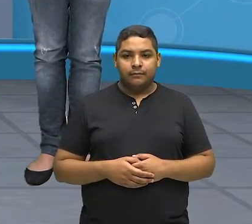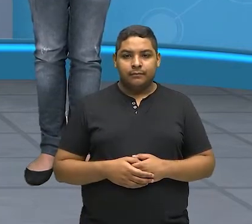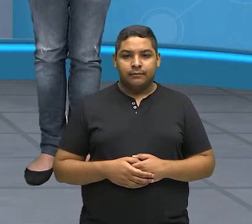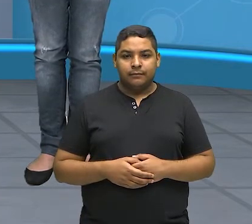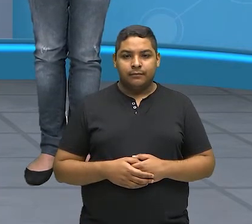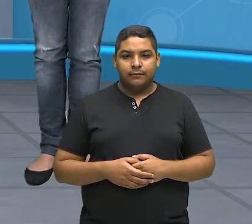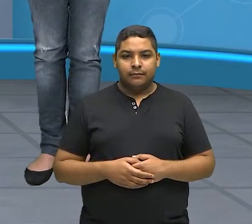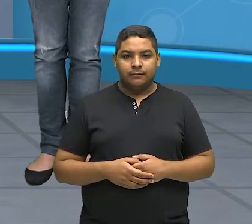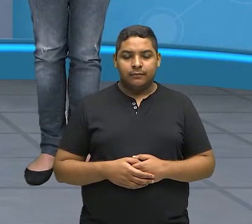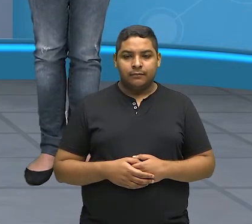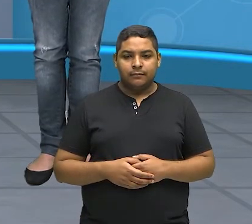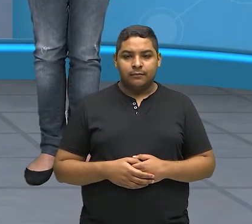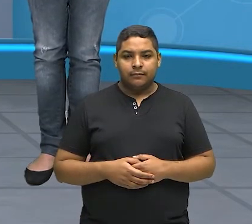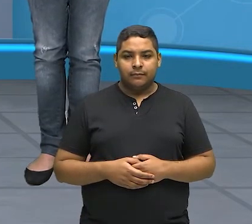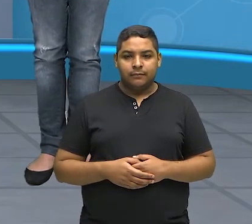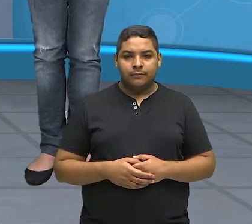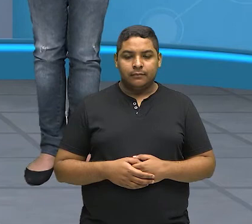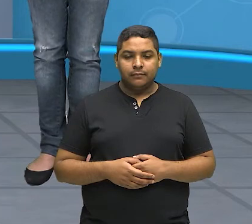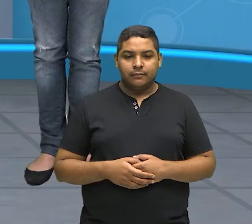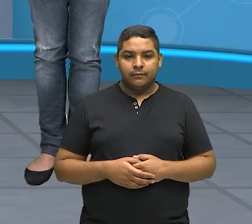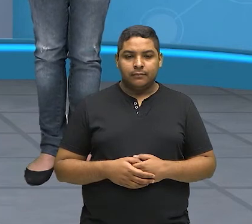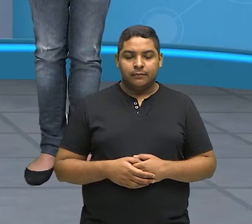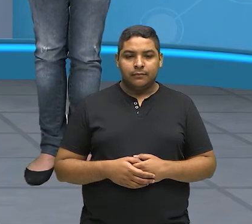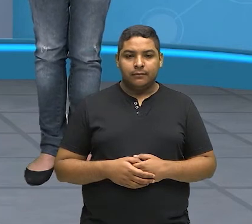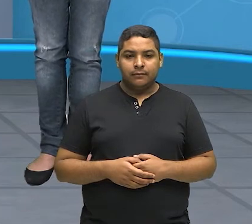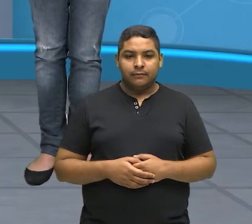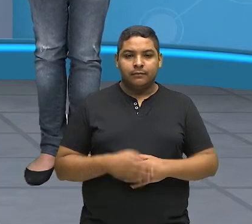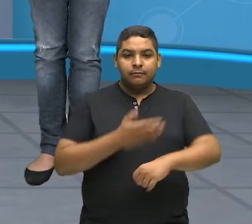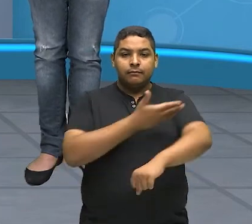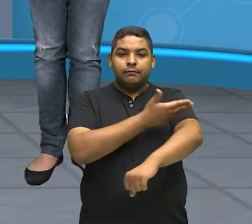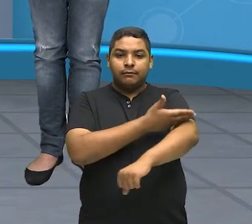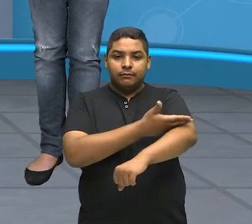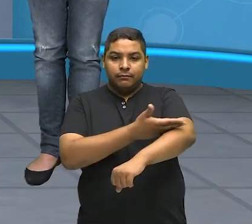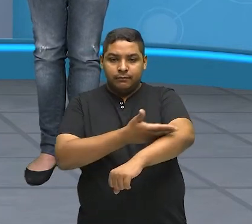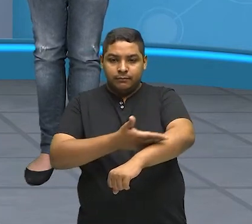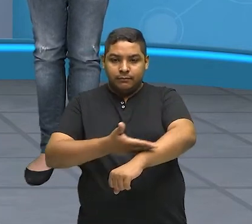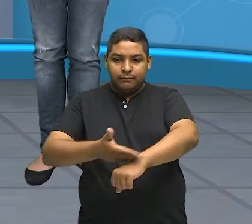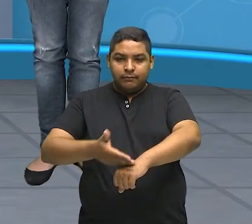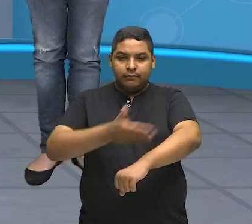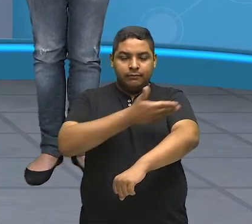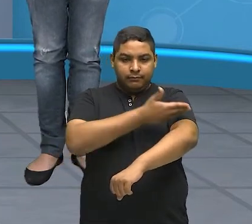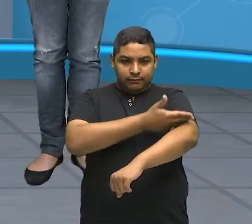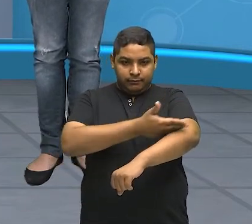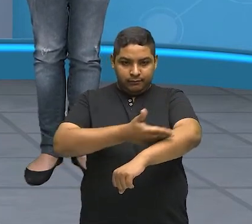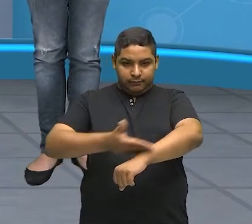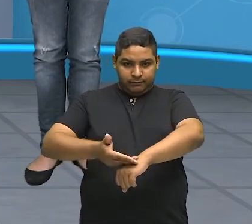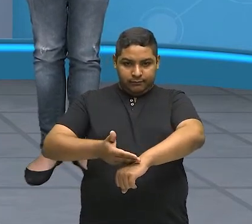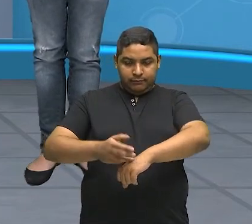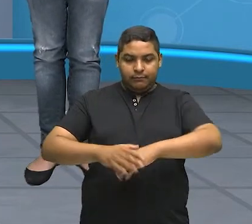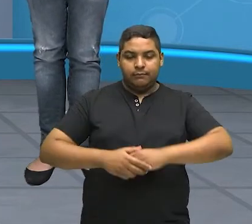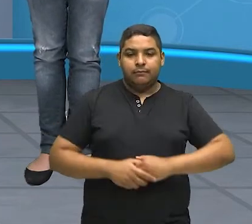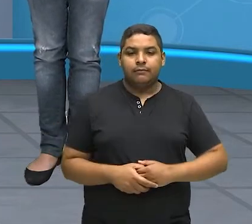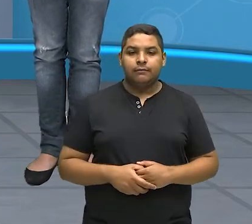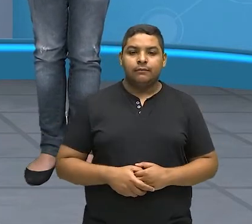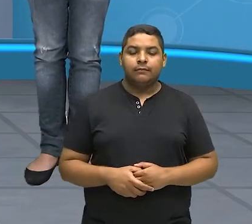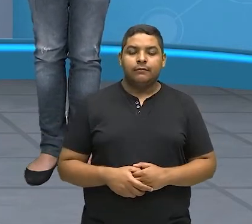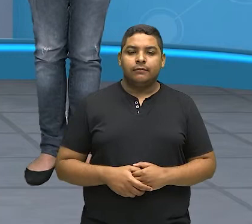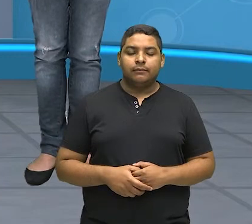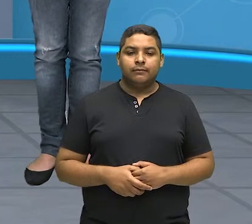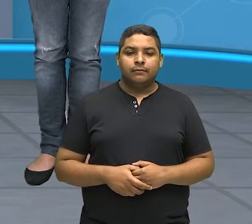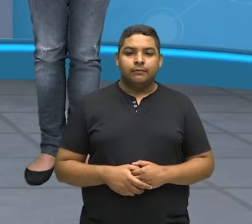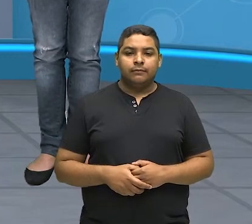black. Nós temos aí white, white, white,